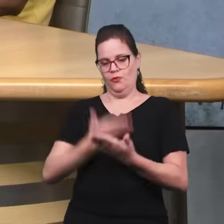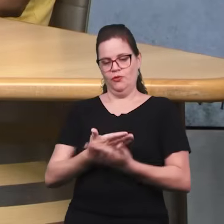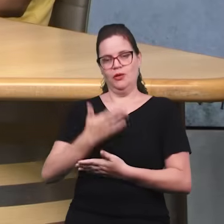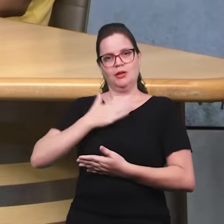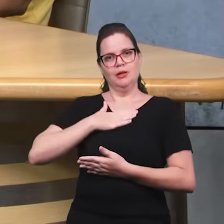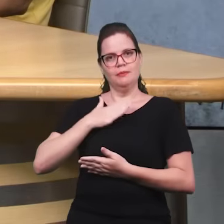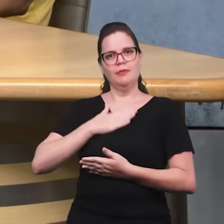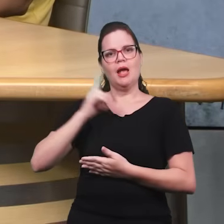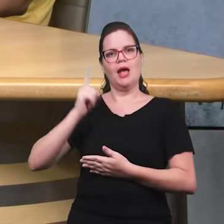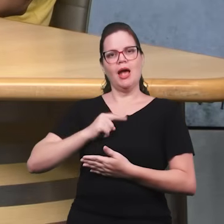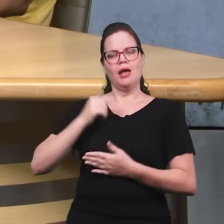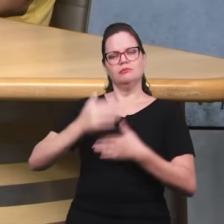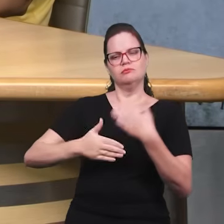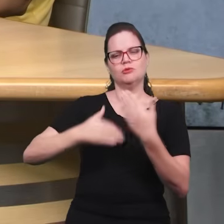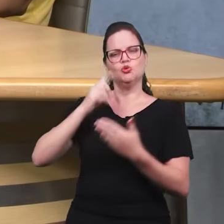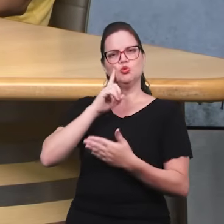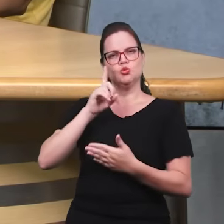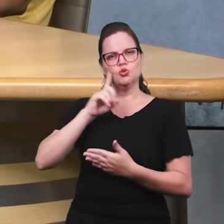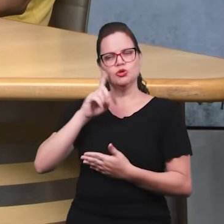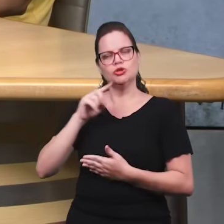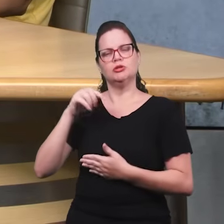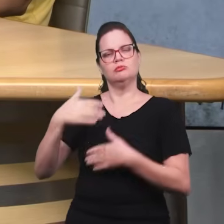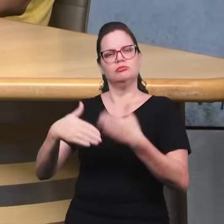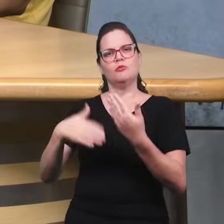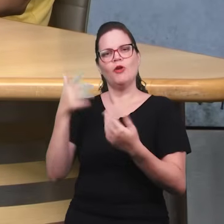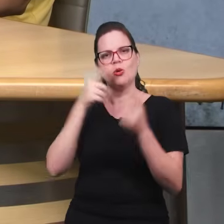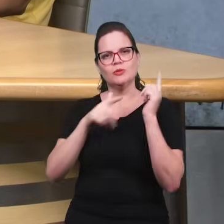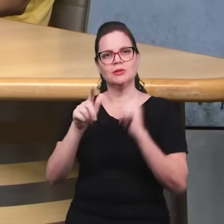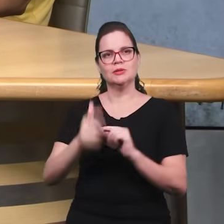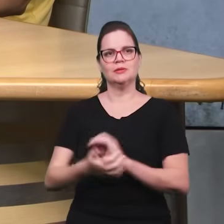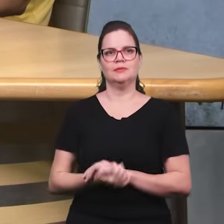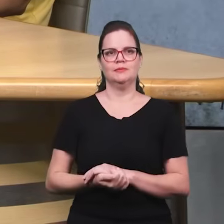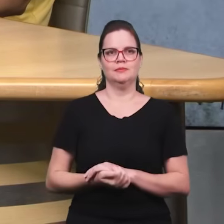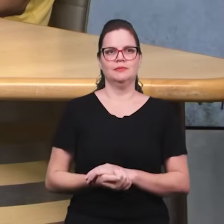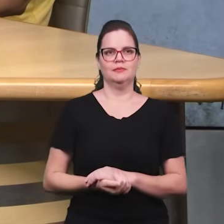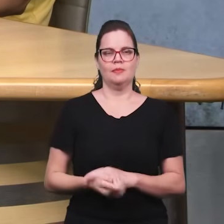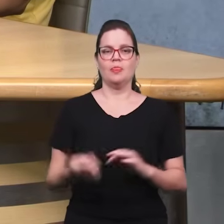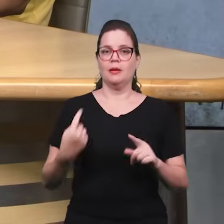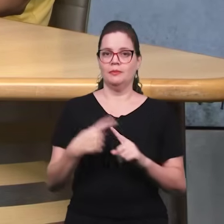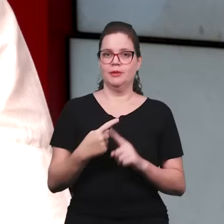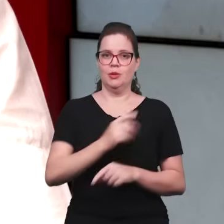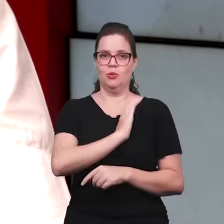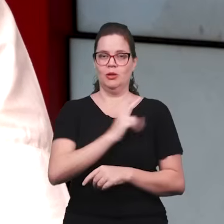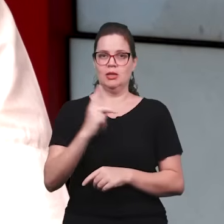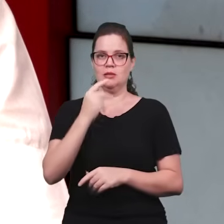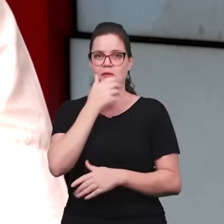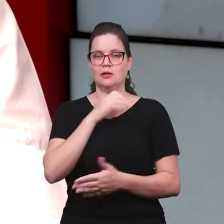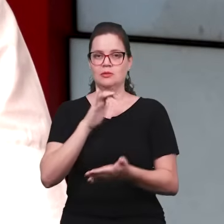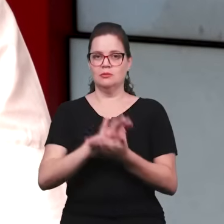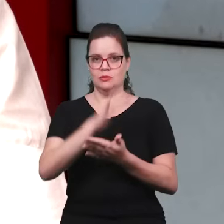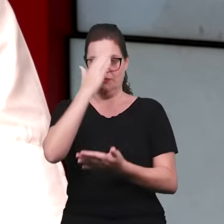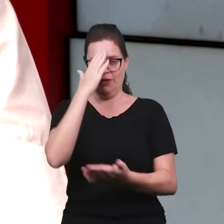Eveline? A palavra do Senhor traz o coração do seu marido, está nela confiado. A